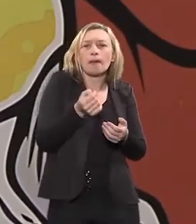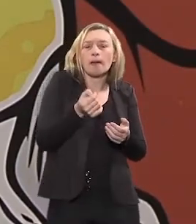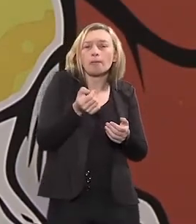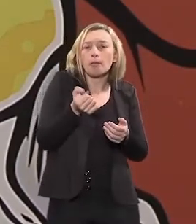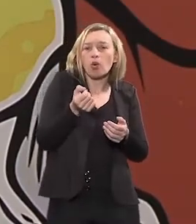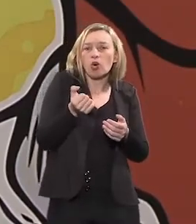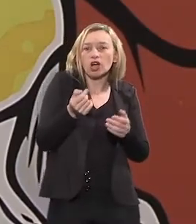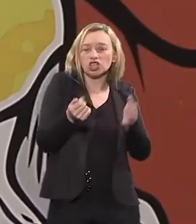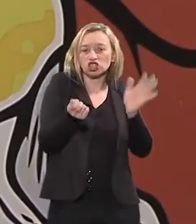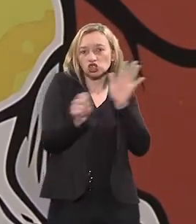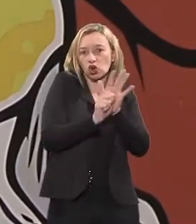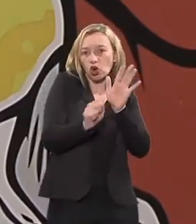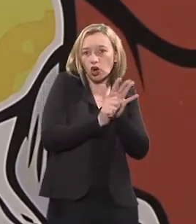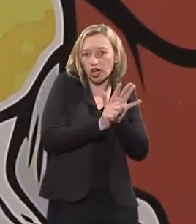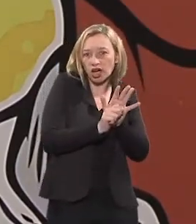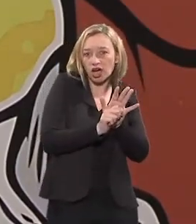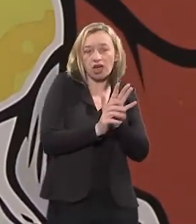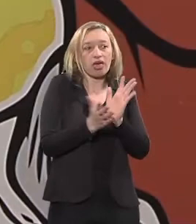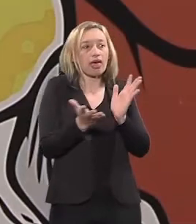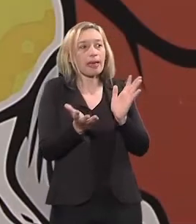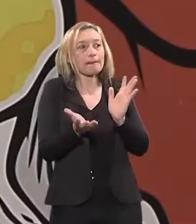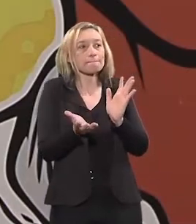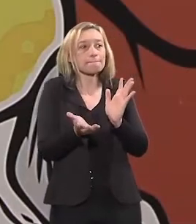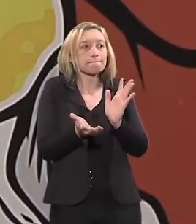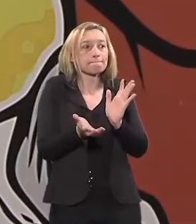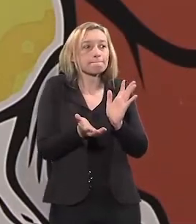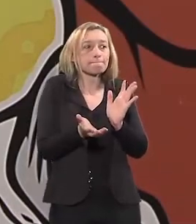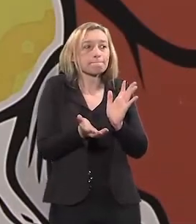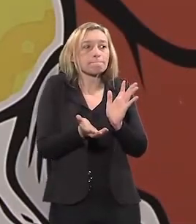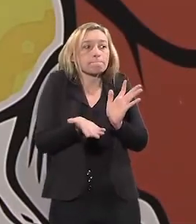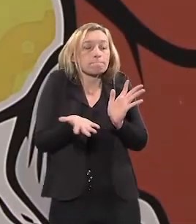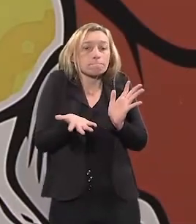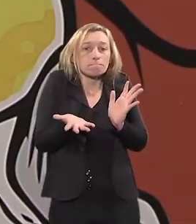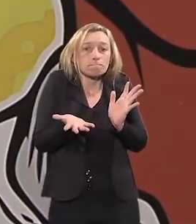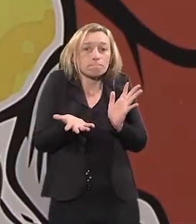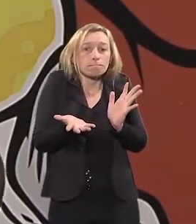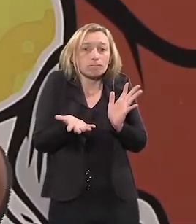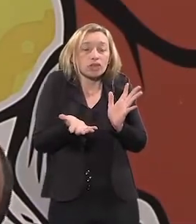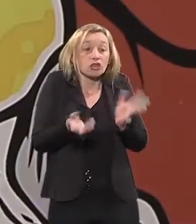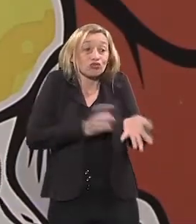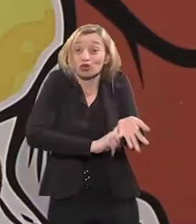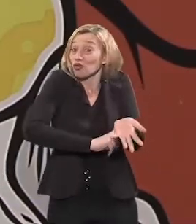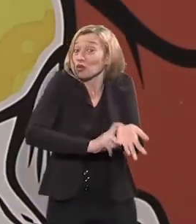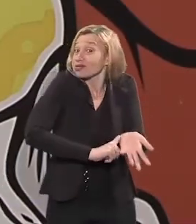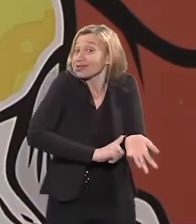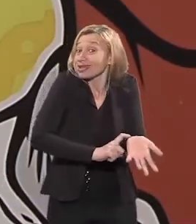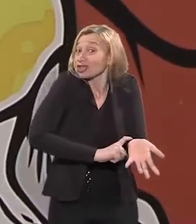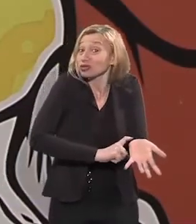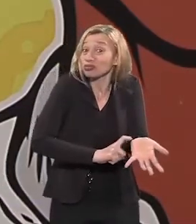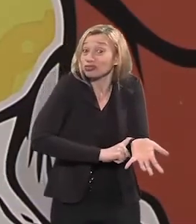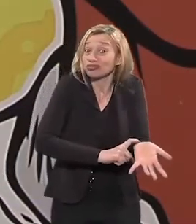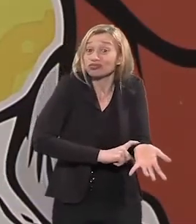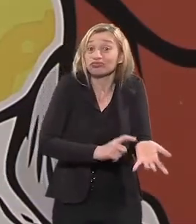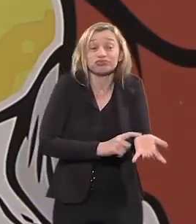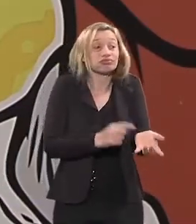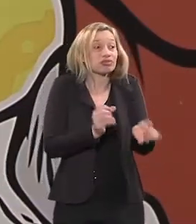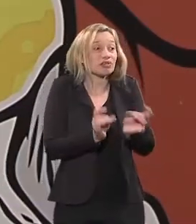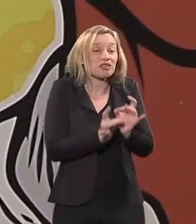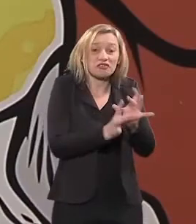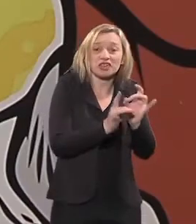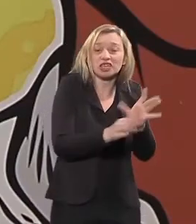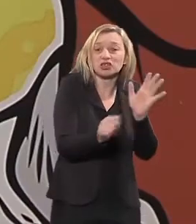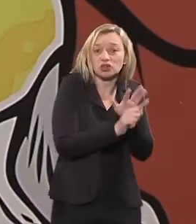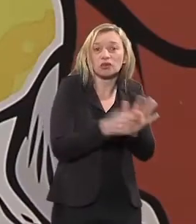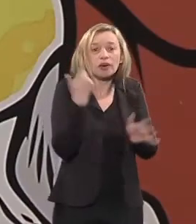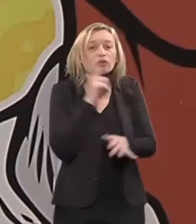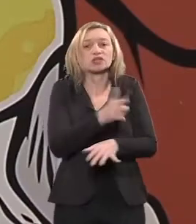pequena quantidade de droga, claramente, né, aquela que num desespero acaba vendendo